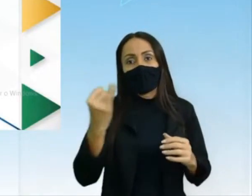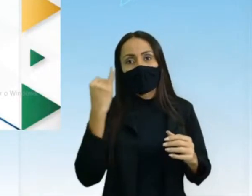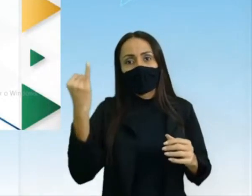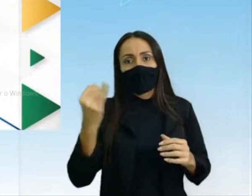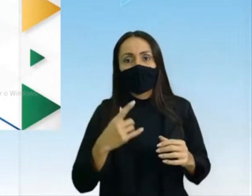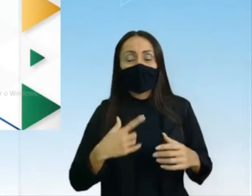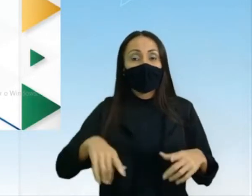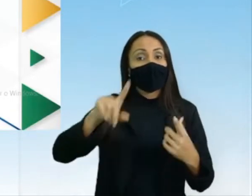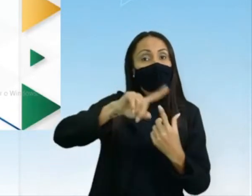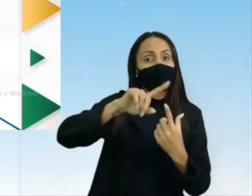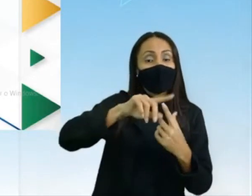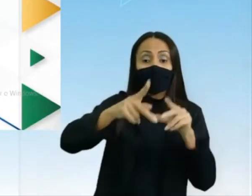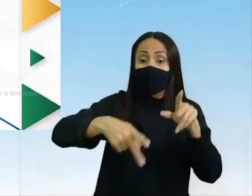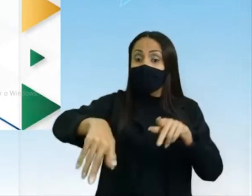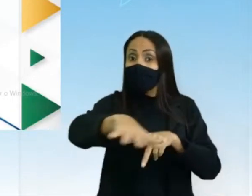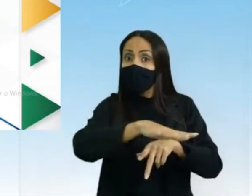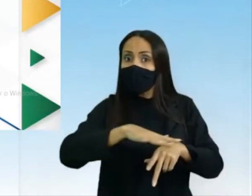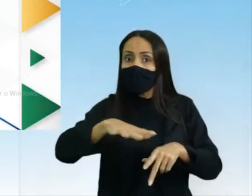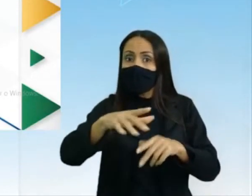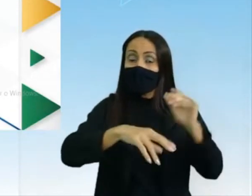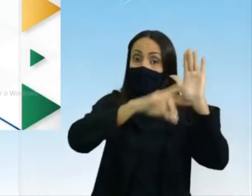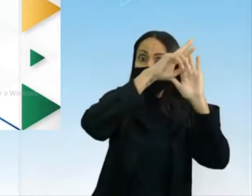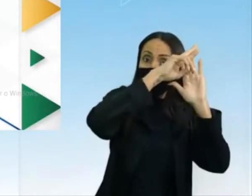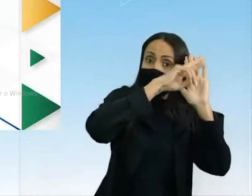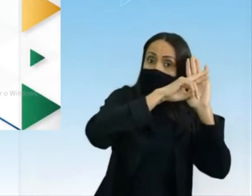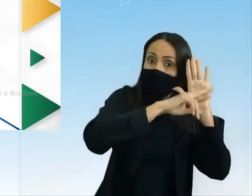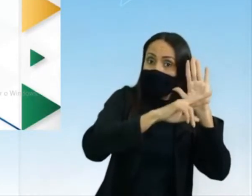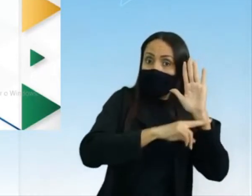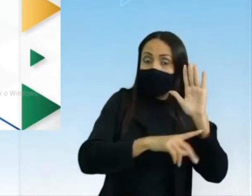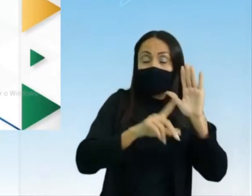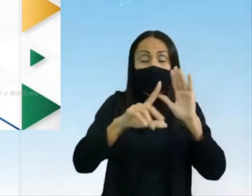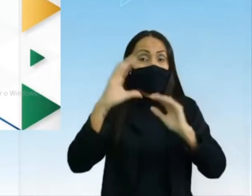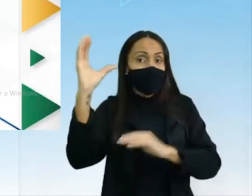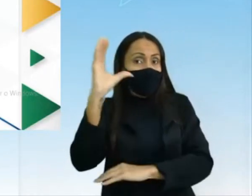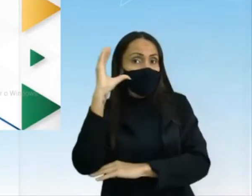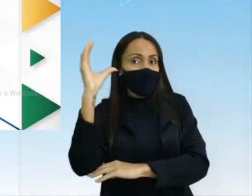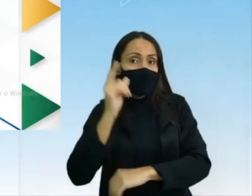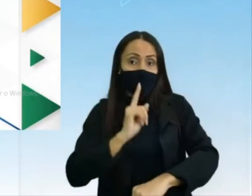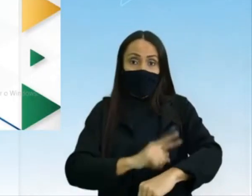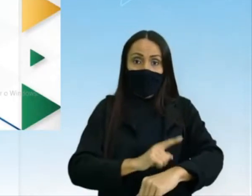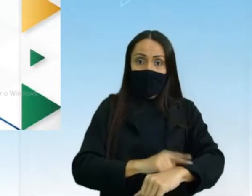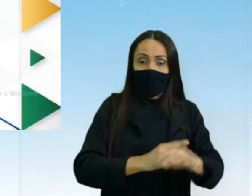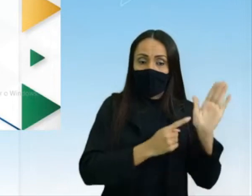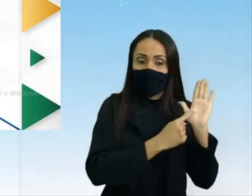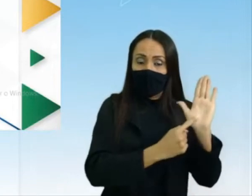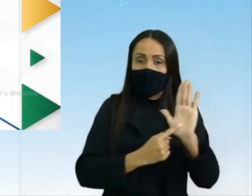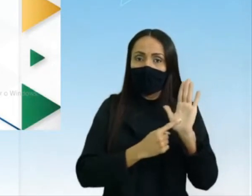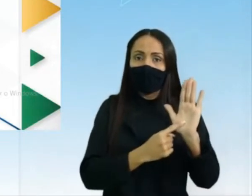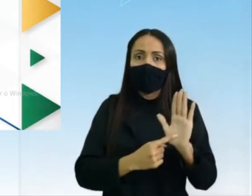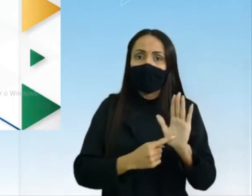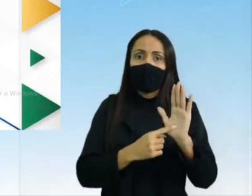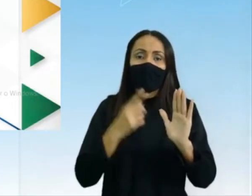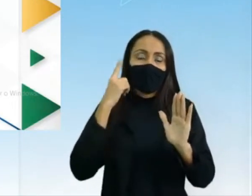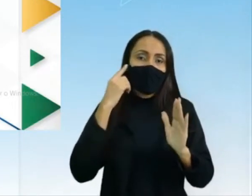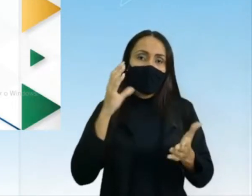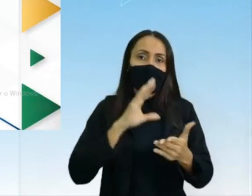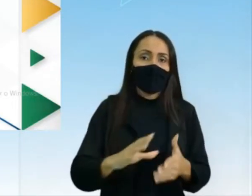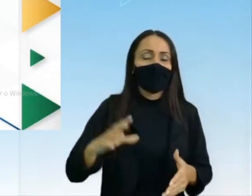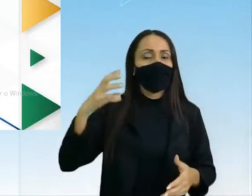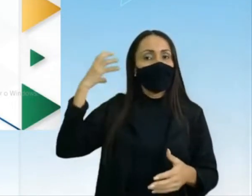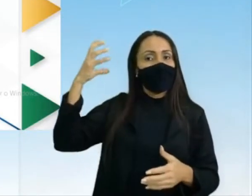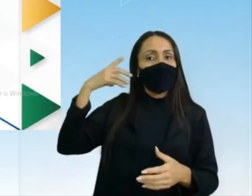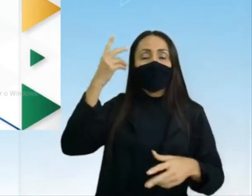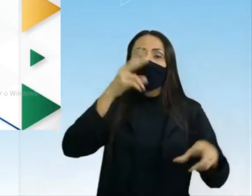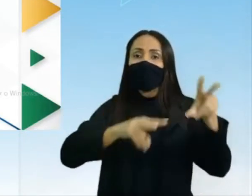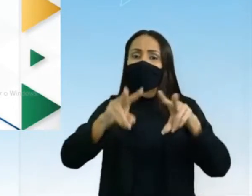o tipo de público, normas do evento científico, tempo de apresentação e recursos